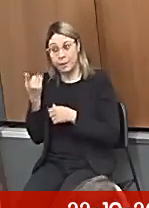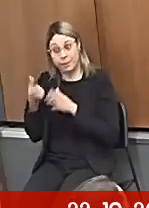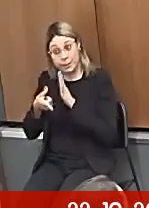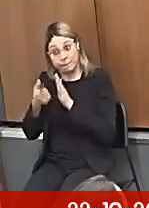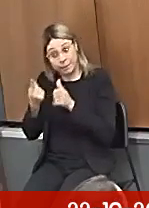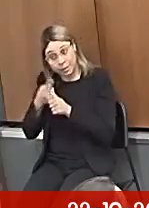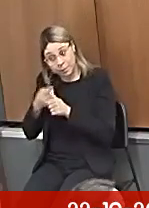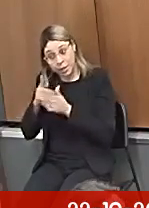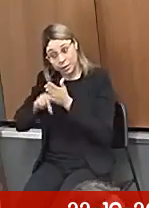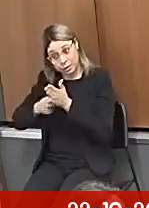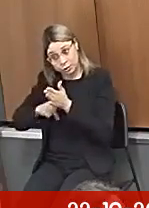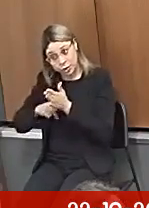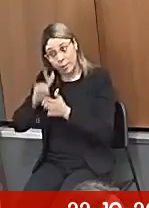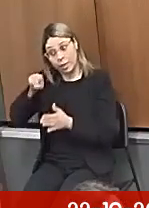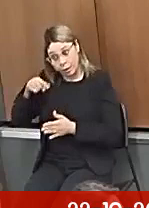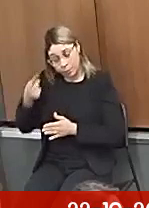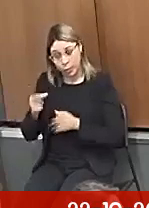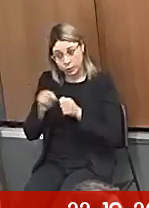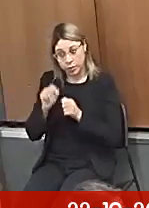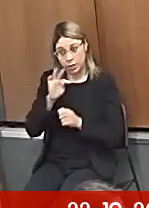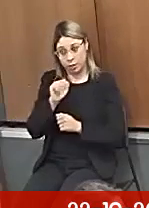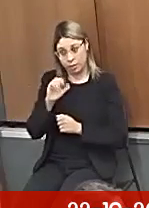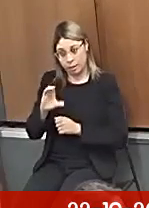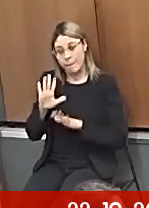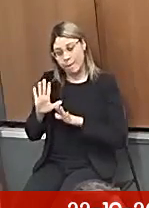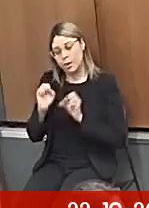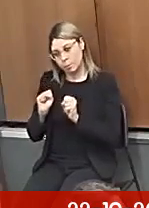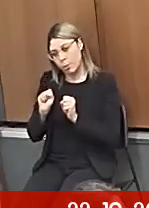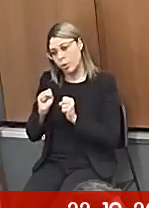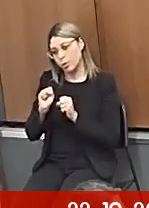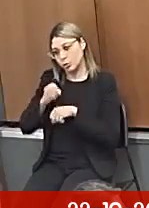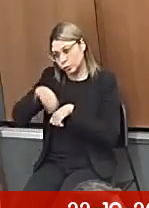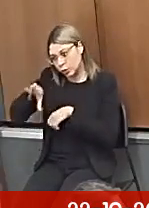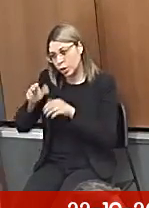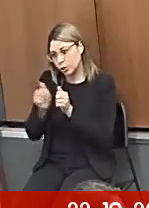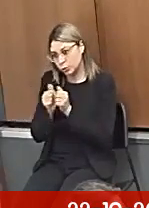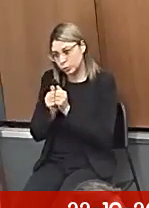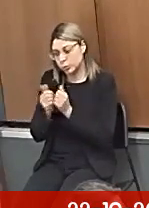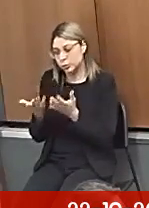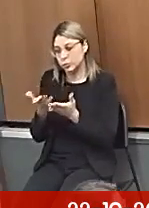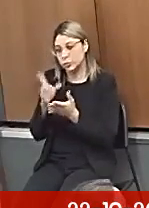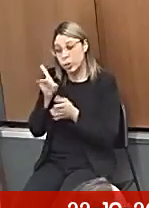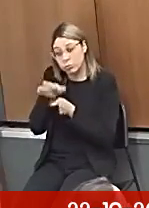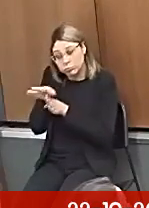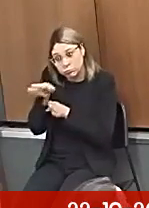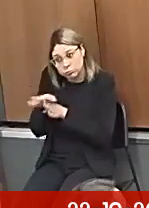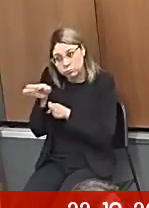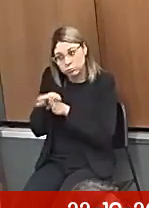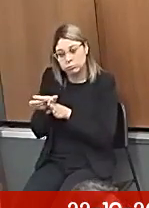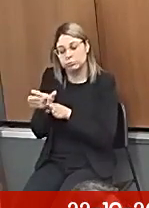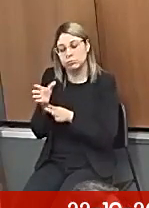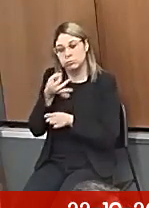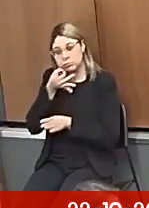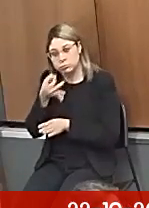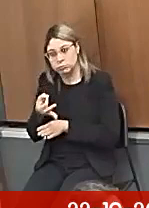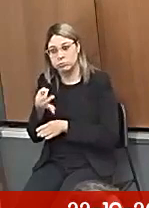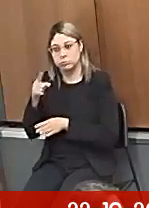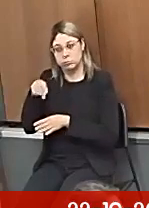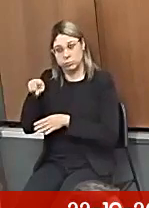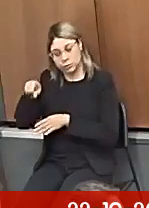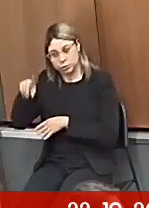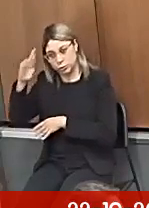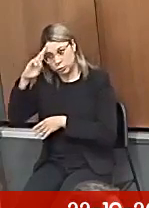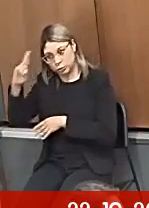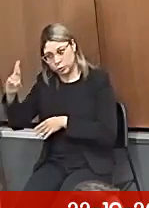sindicato para que isso fosse feito. Okay. Mas nada impede a gente enviar, junto nessa visita, uma recomendação, que pode até ser conjunta